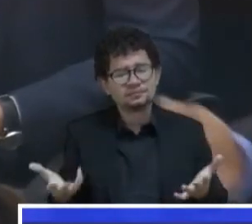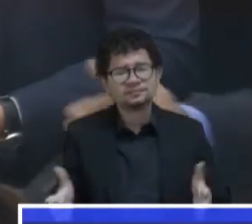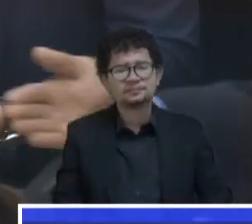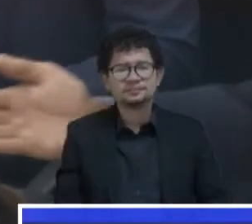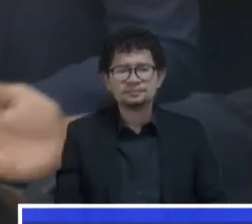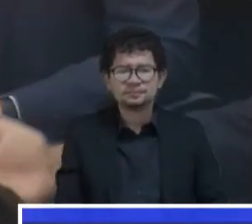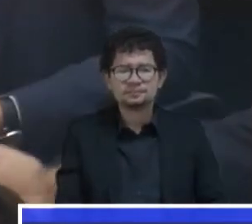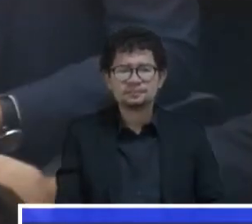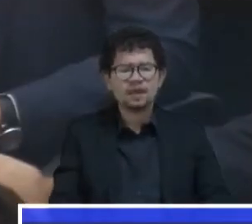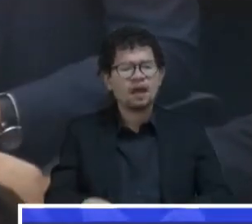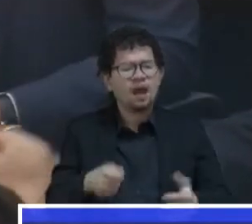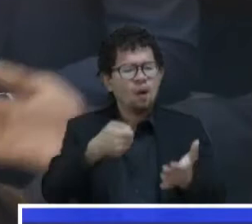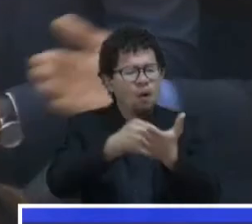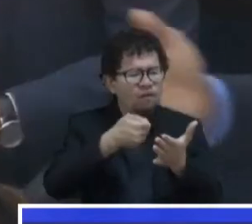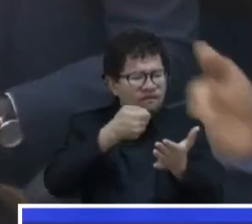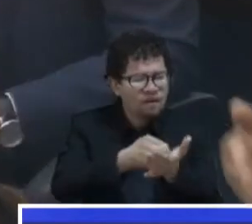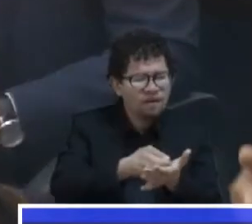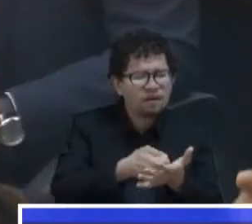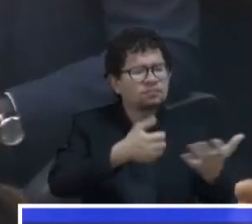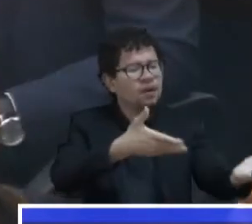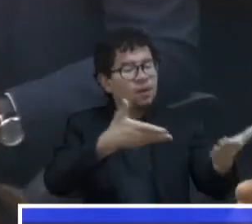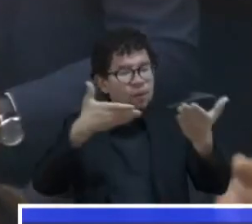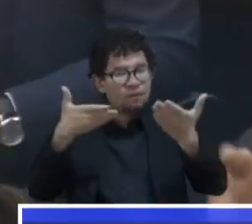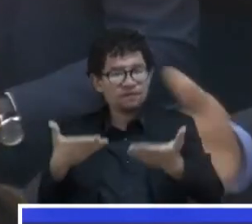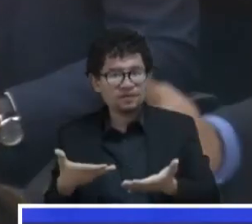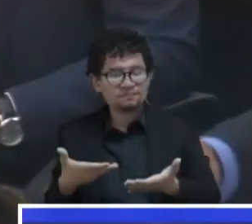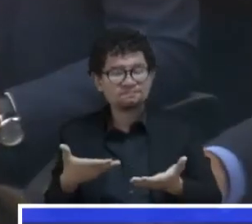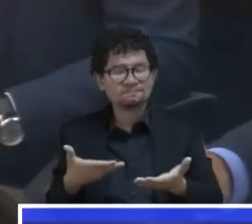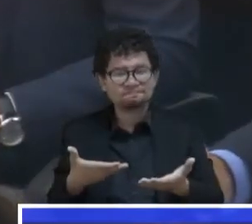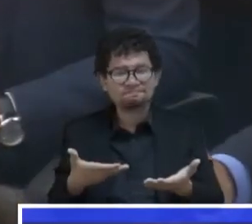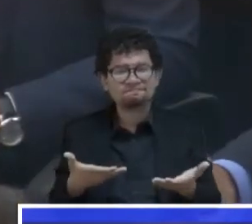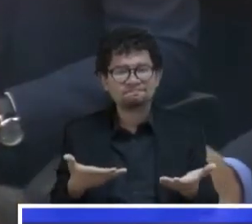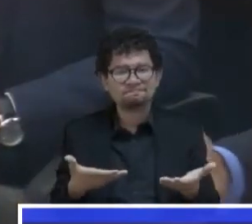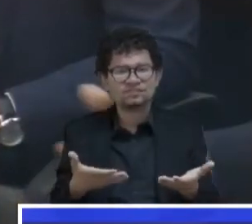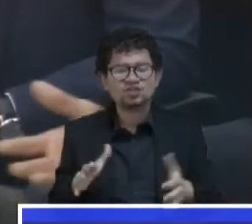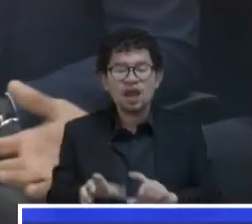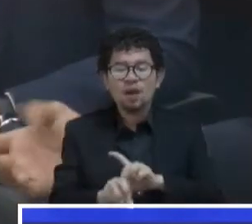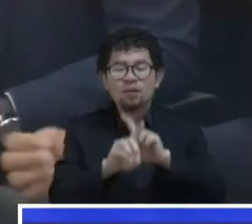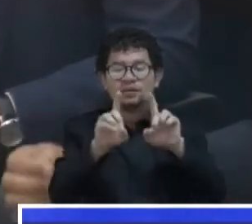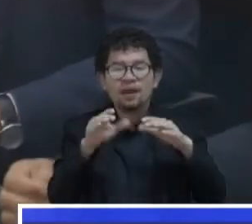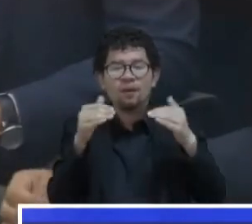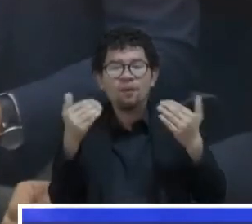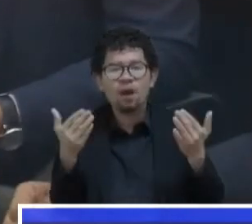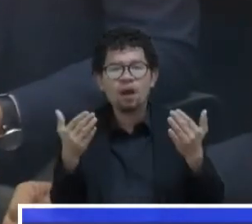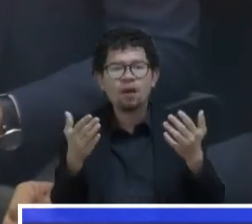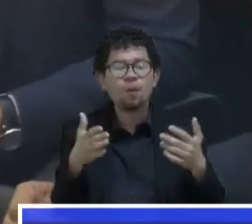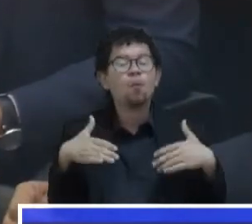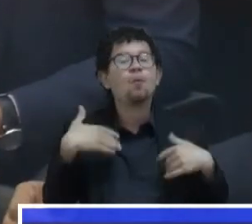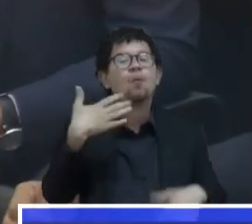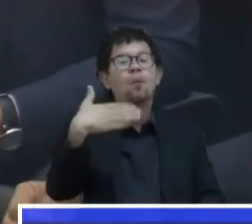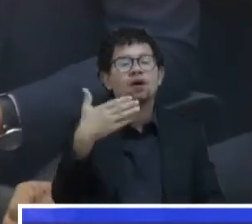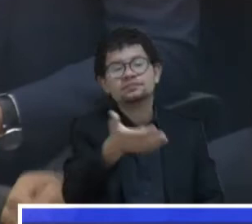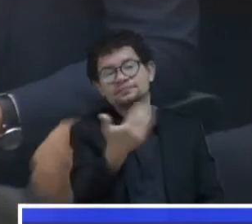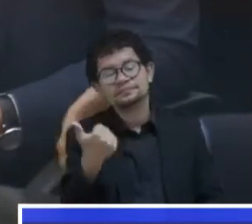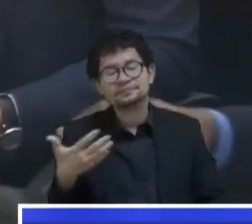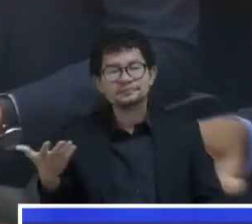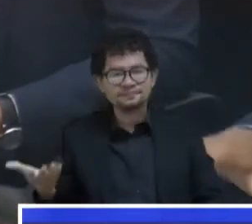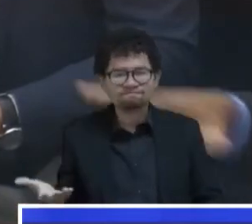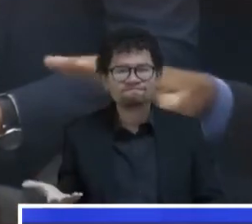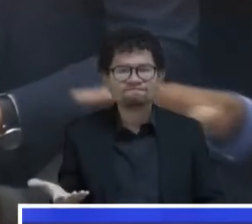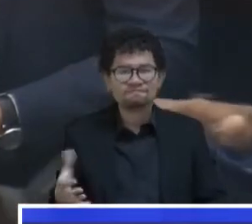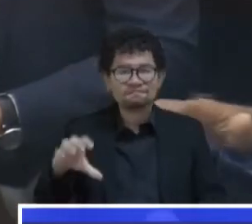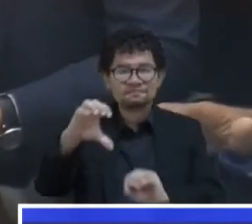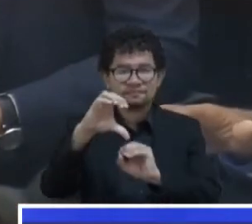Convoca, convite, não se coloca data. Quando é que ele vem? Porque eu já ouvi